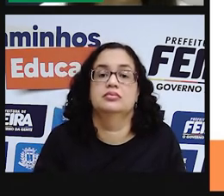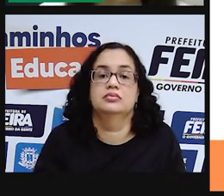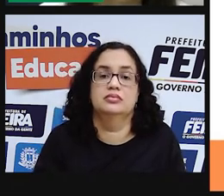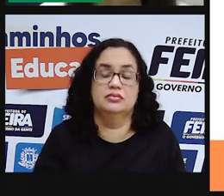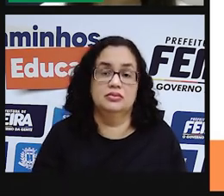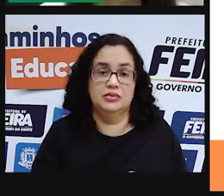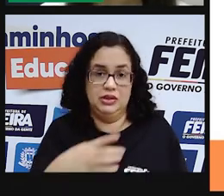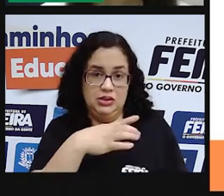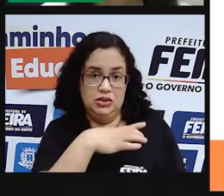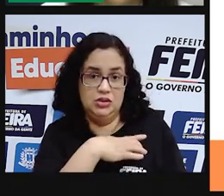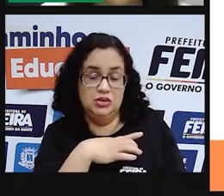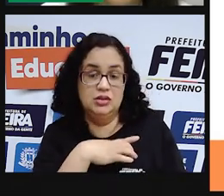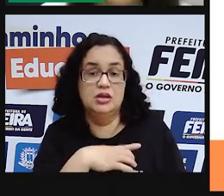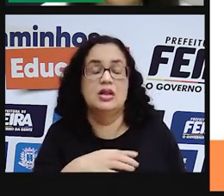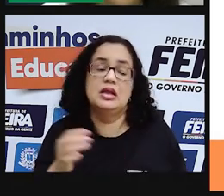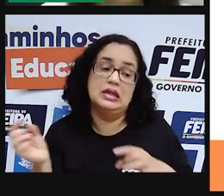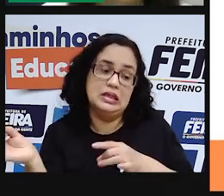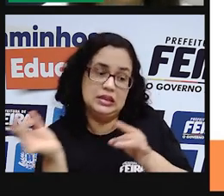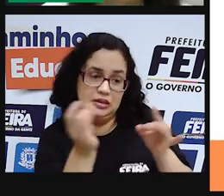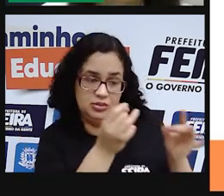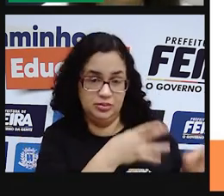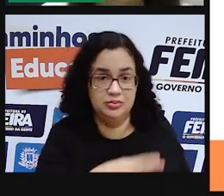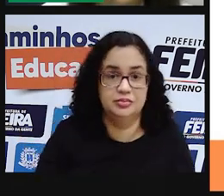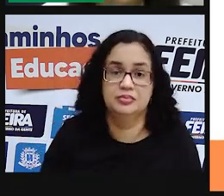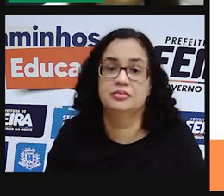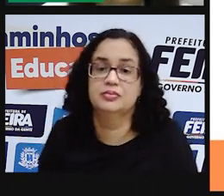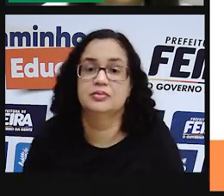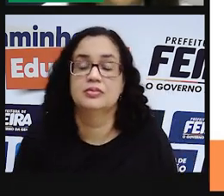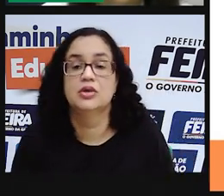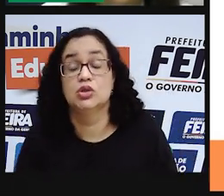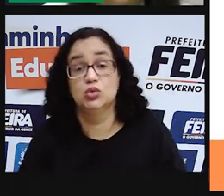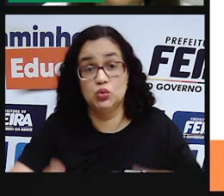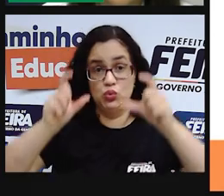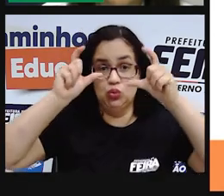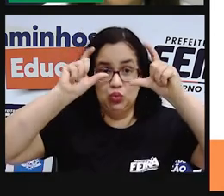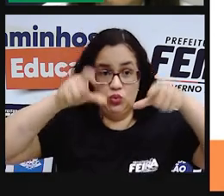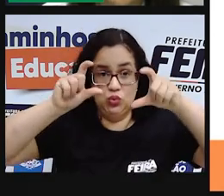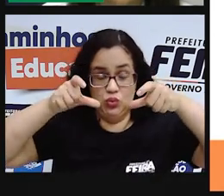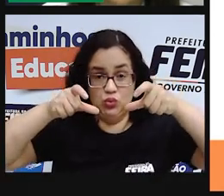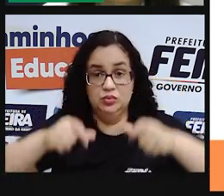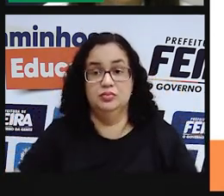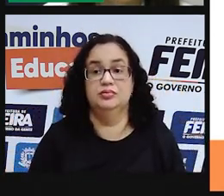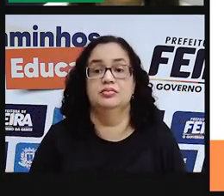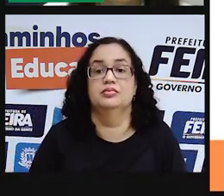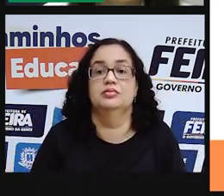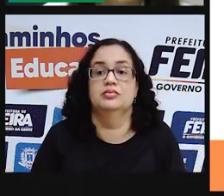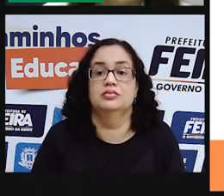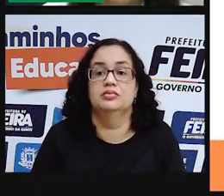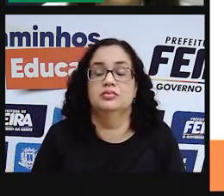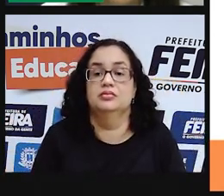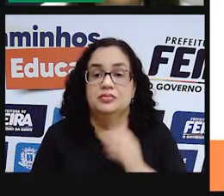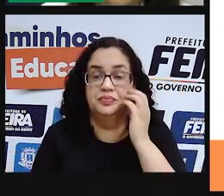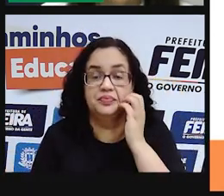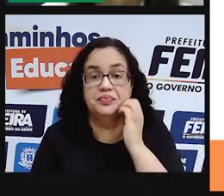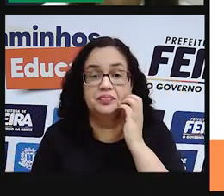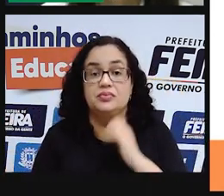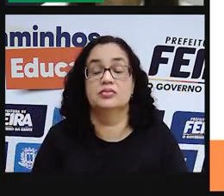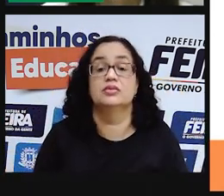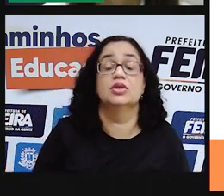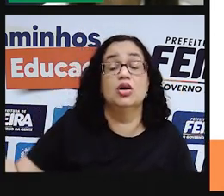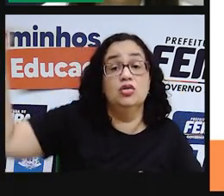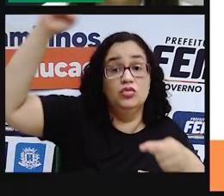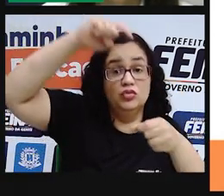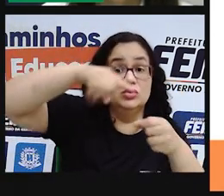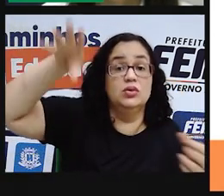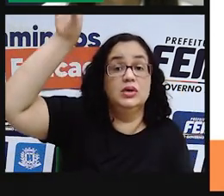negativa ela seja extinta, né? Dos lugares onde você frequenta. E aí a gente volta